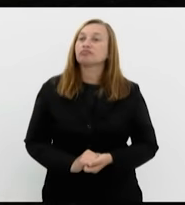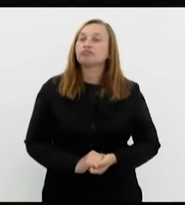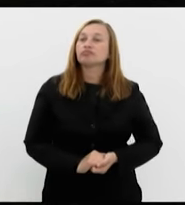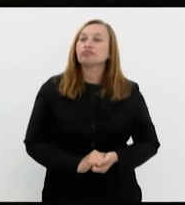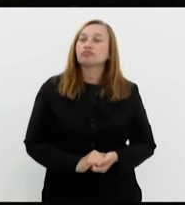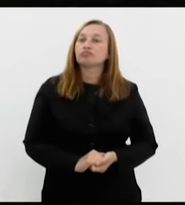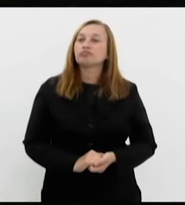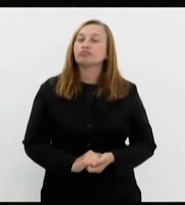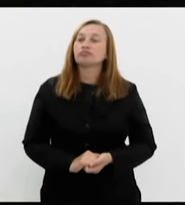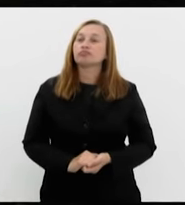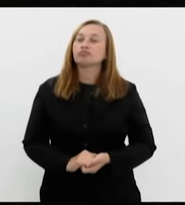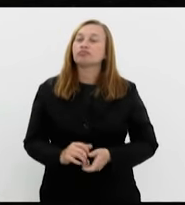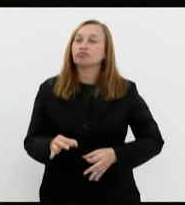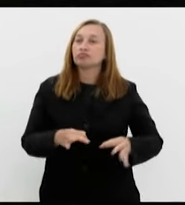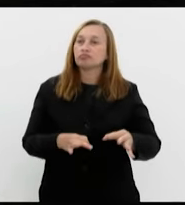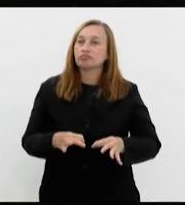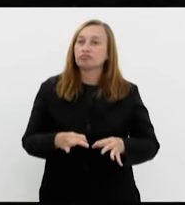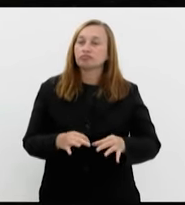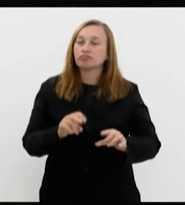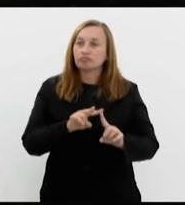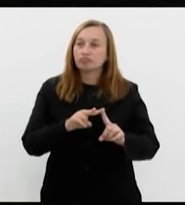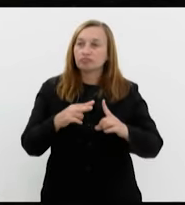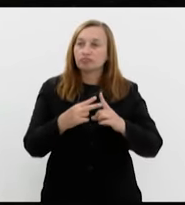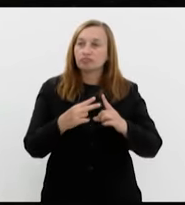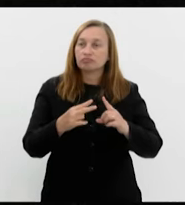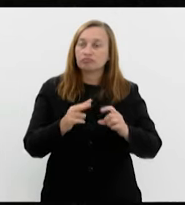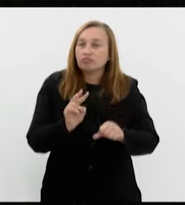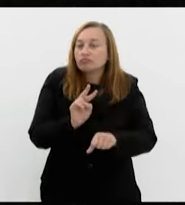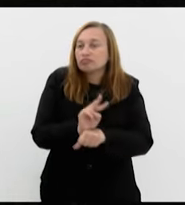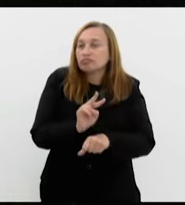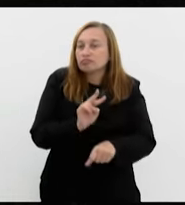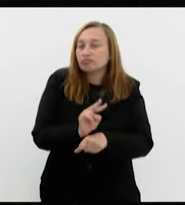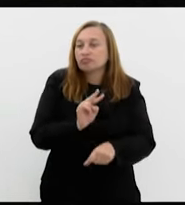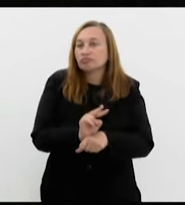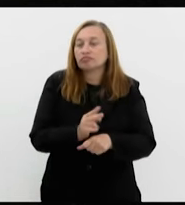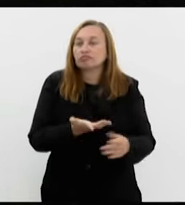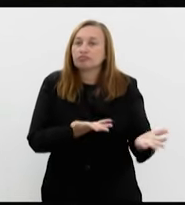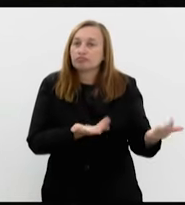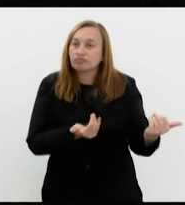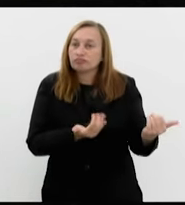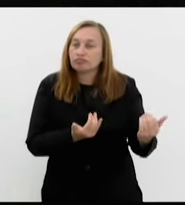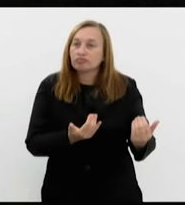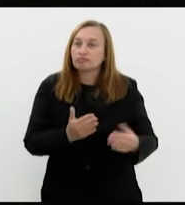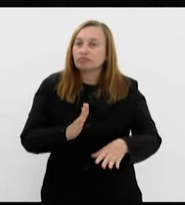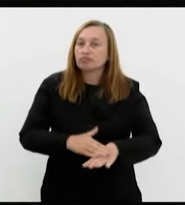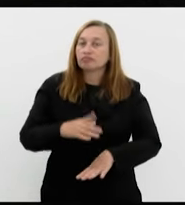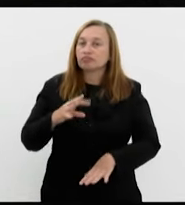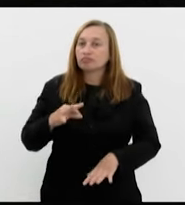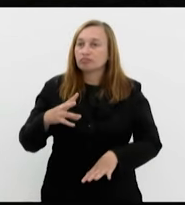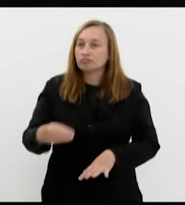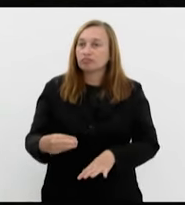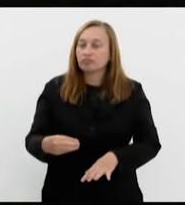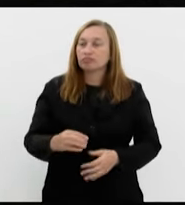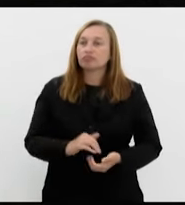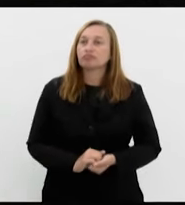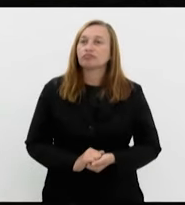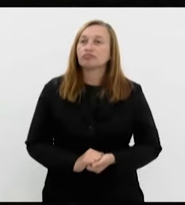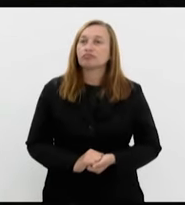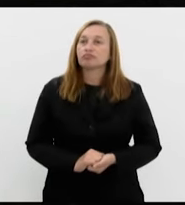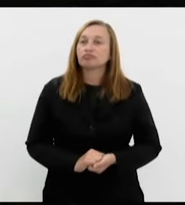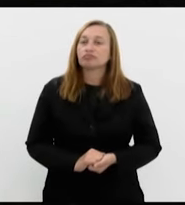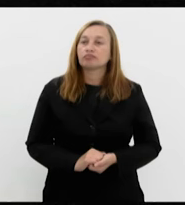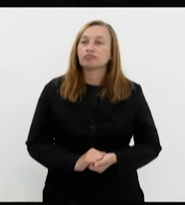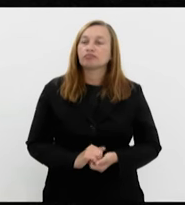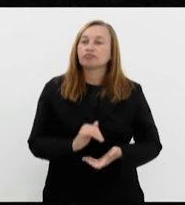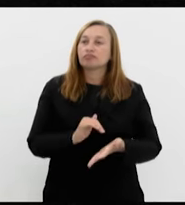que visa, senhor presidente, resguardar a nossa juventude, mas, mais que isso, retirar essa